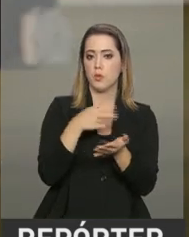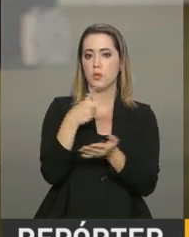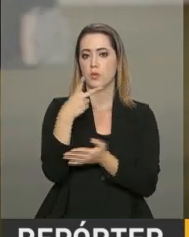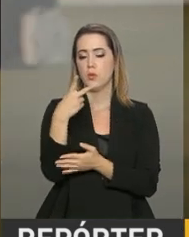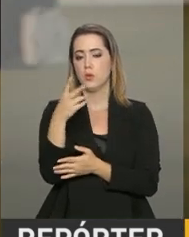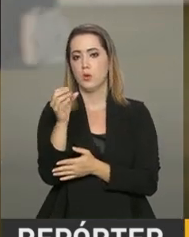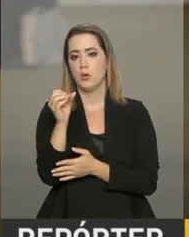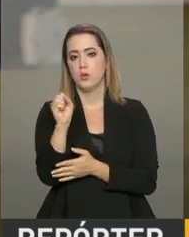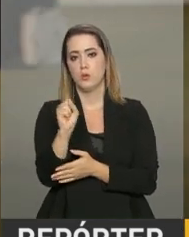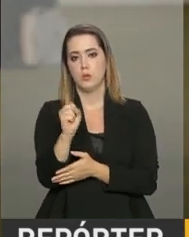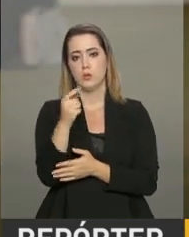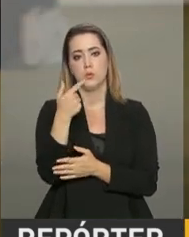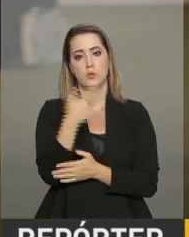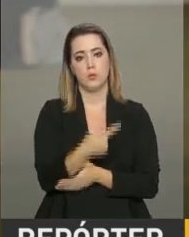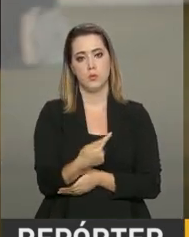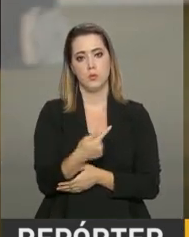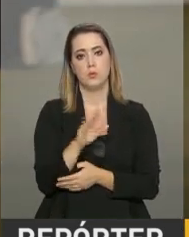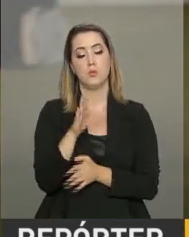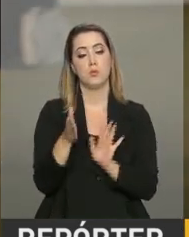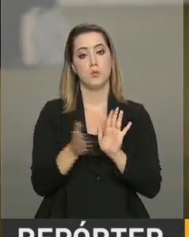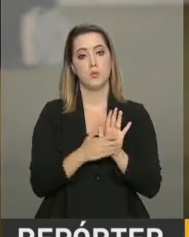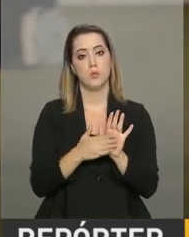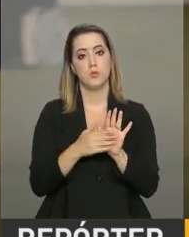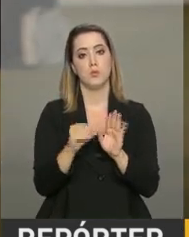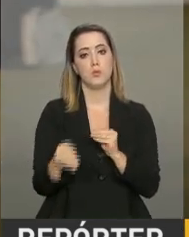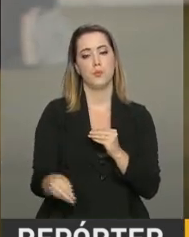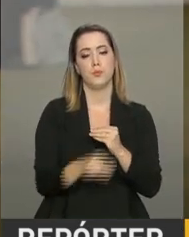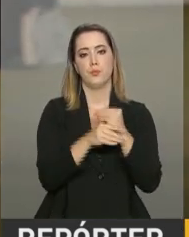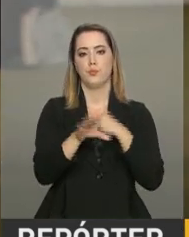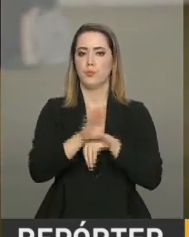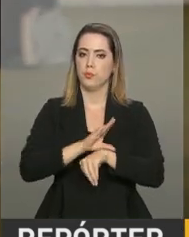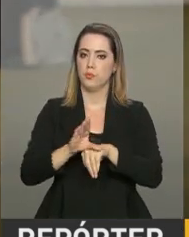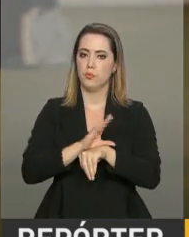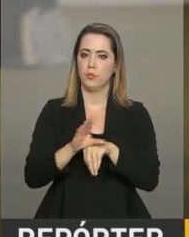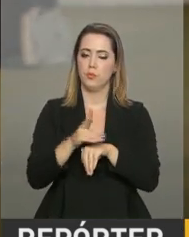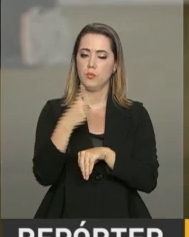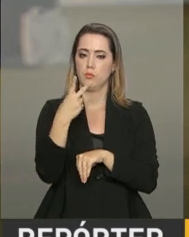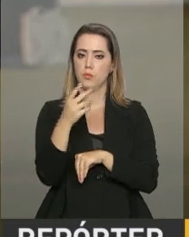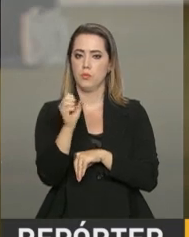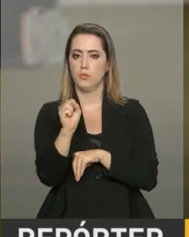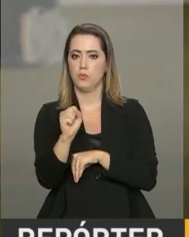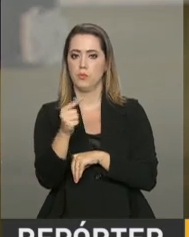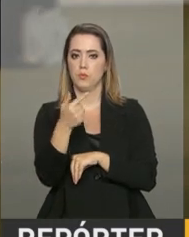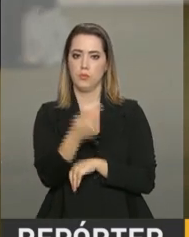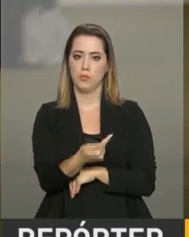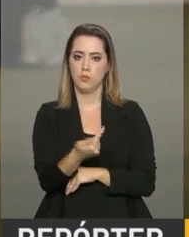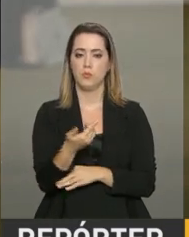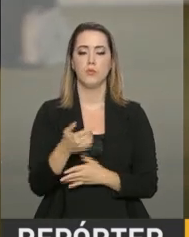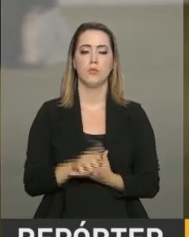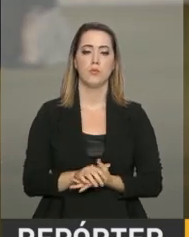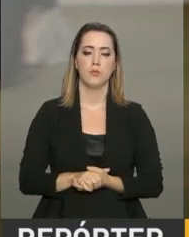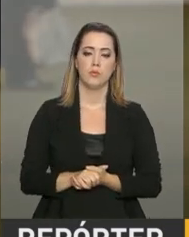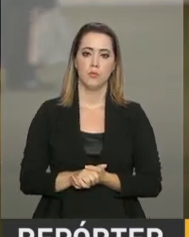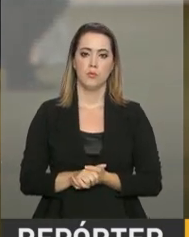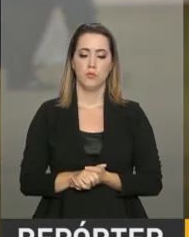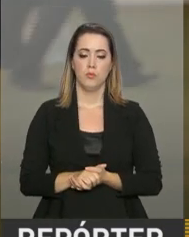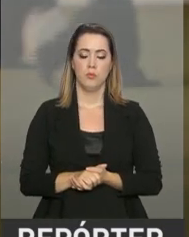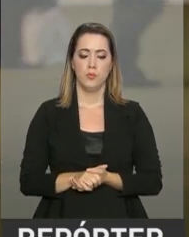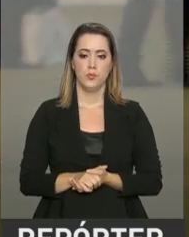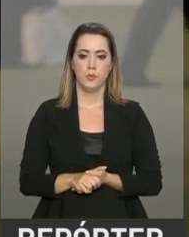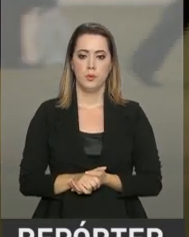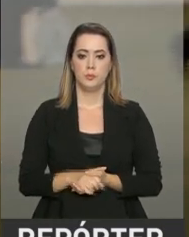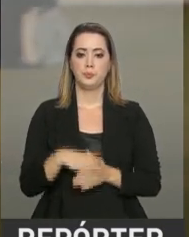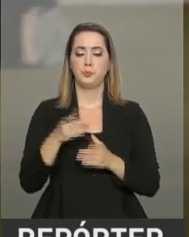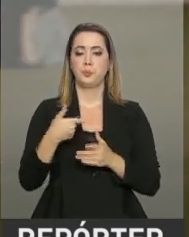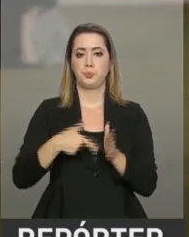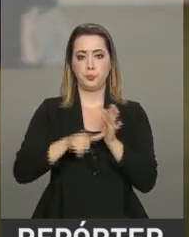287 Ou seja é a proposta de emenda constitucional 287 bom Zé luí no